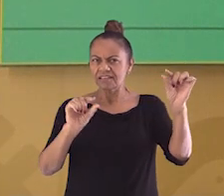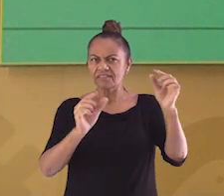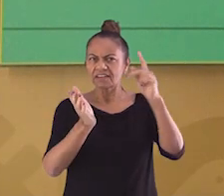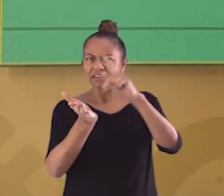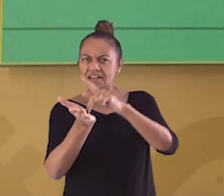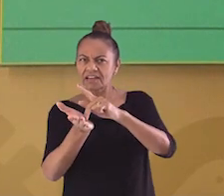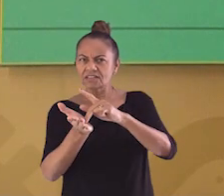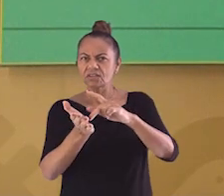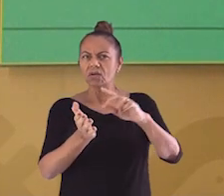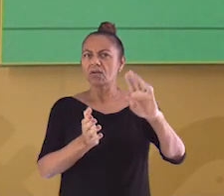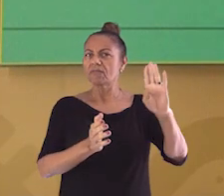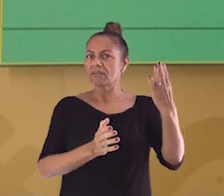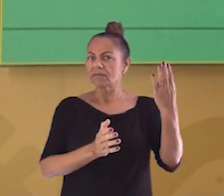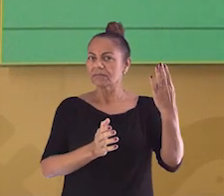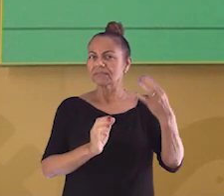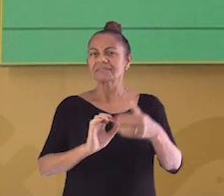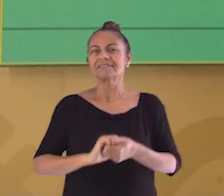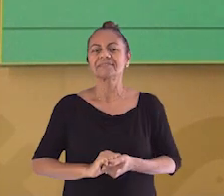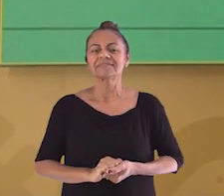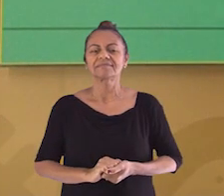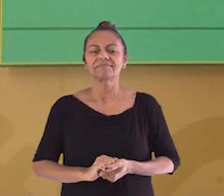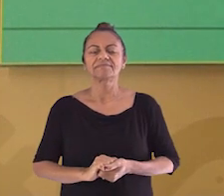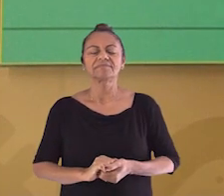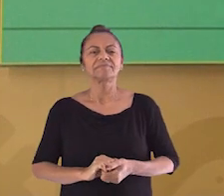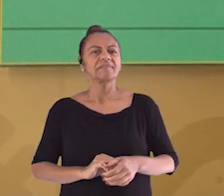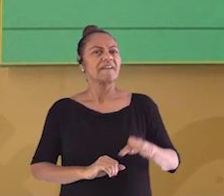Essa segunda questão também é